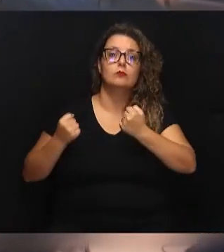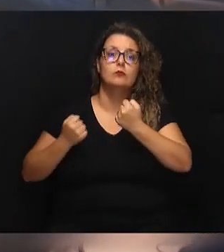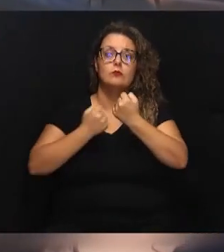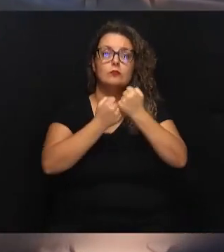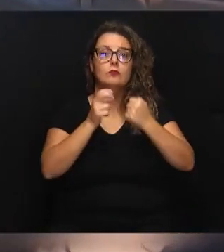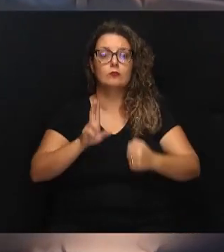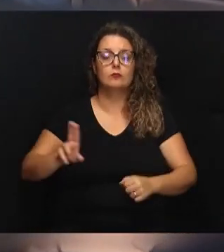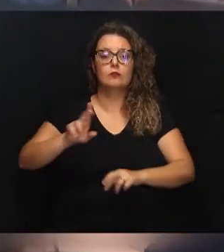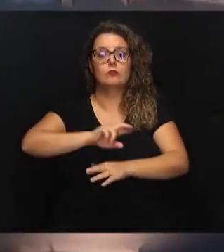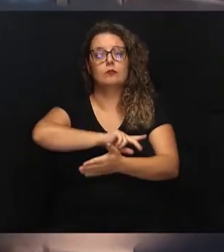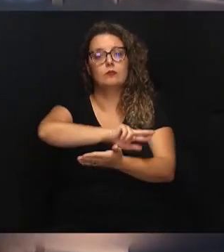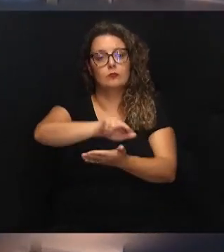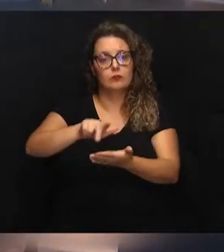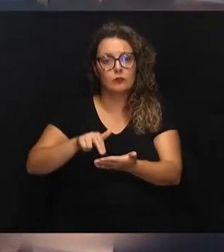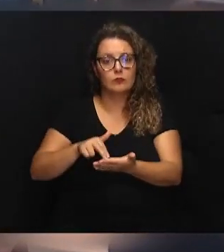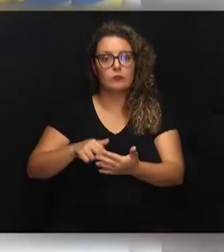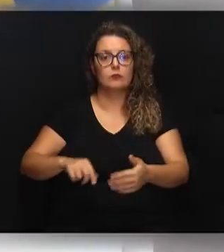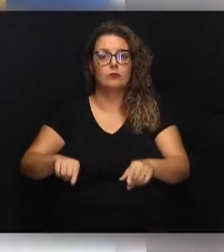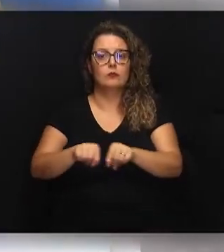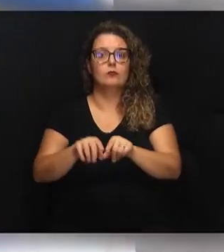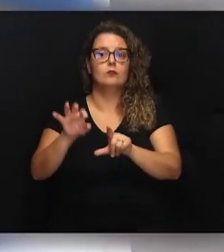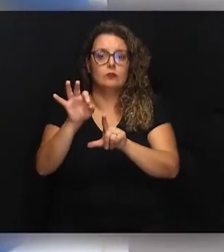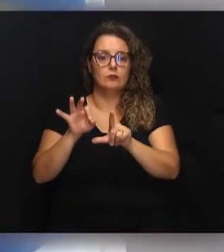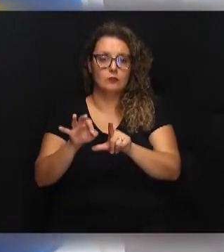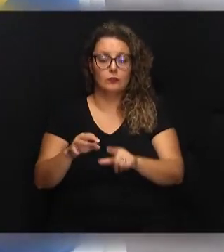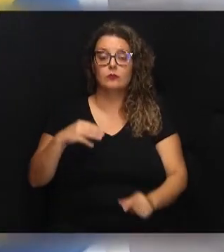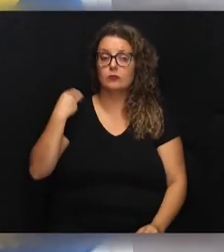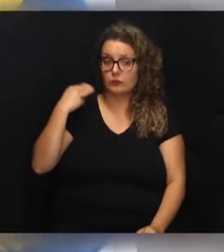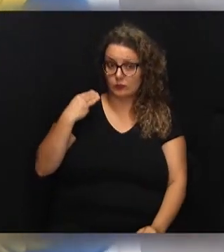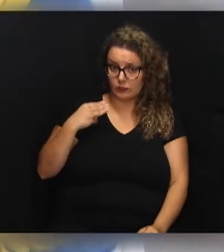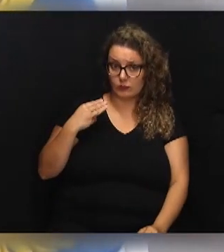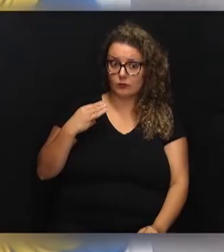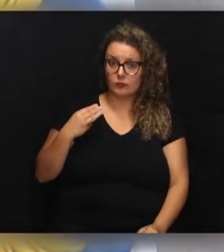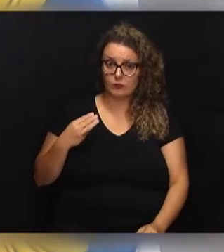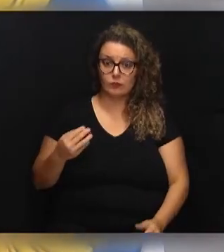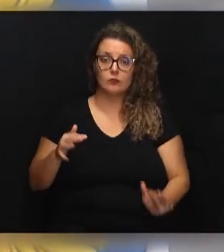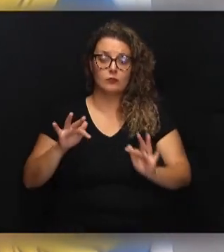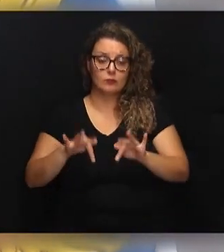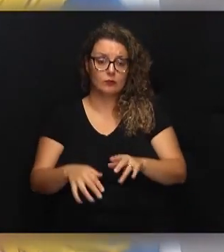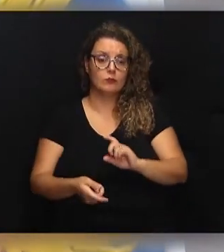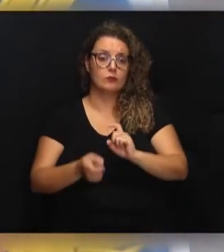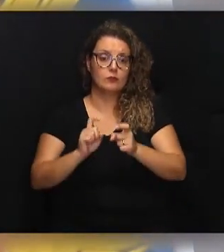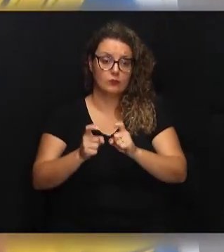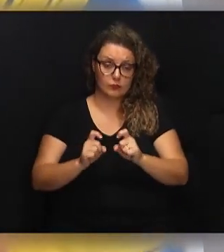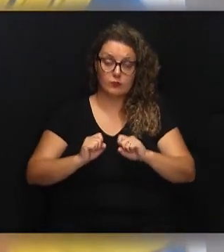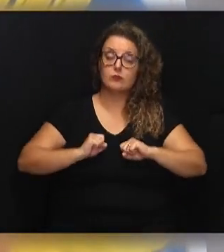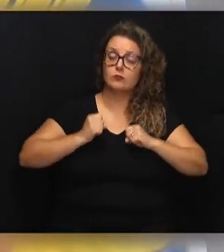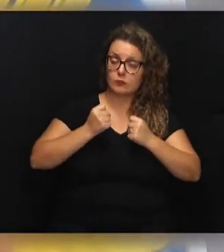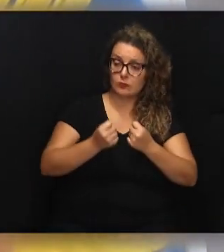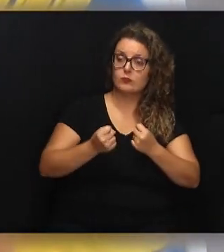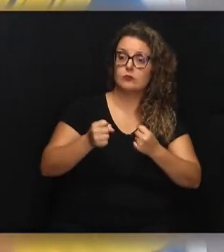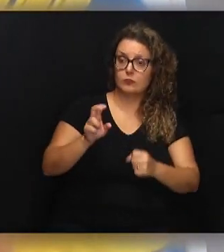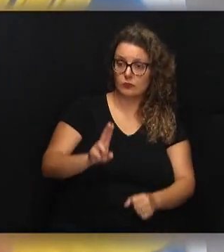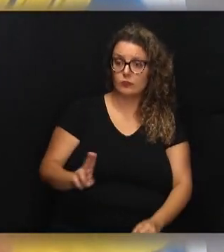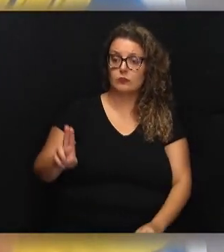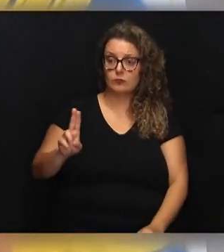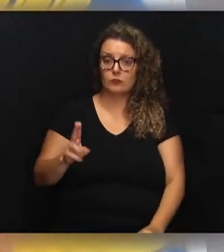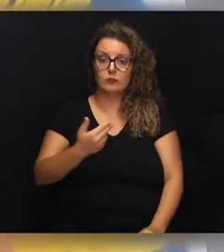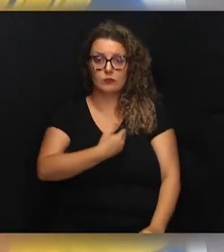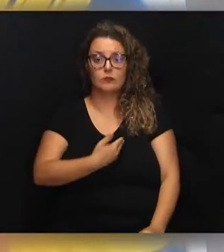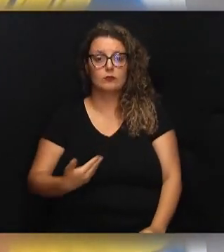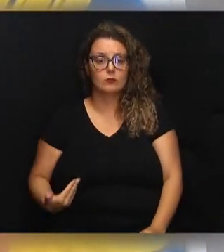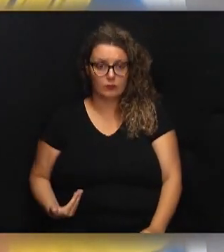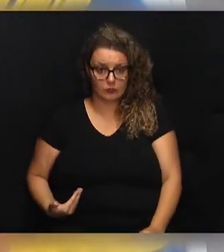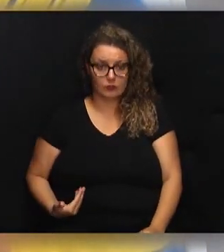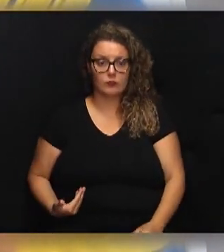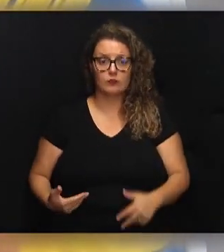da diversidade e das cotas. Mariana Conte encerrou a reunião em defesa da universidade pública e